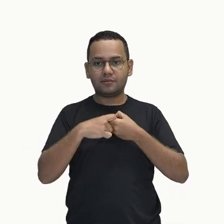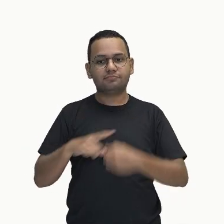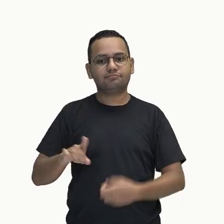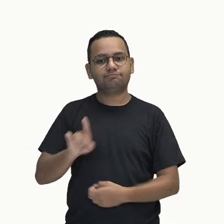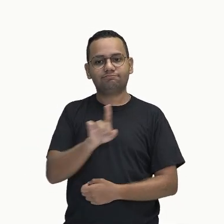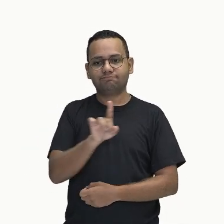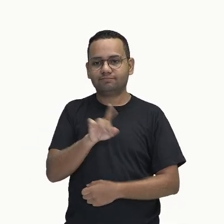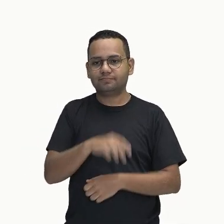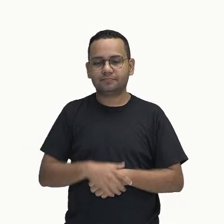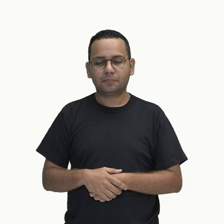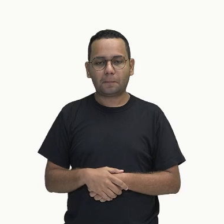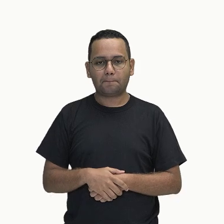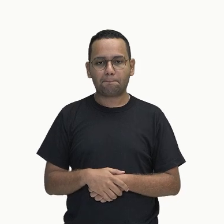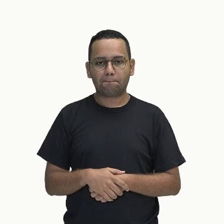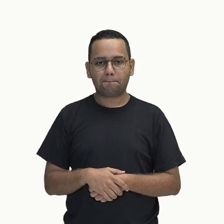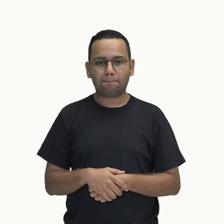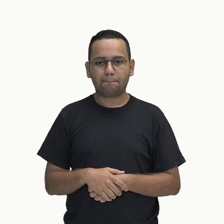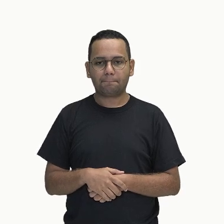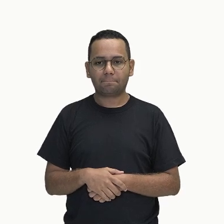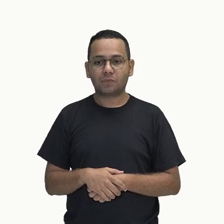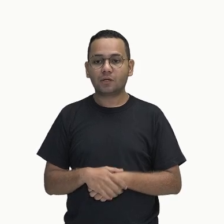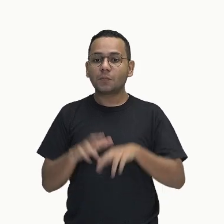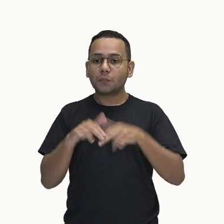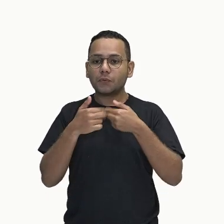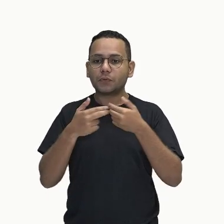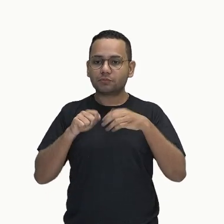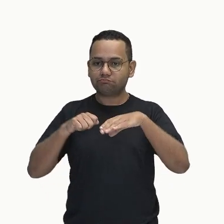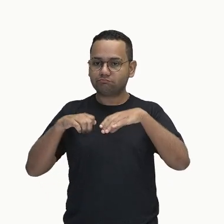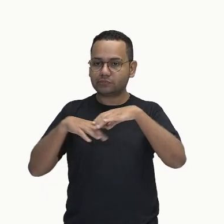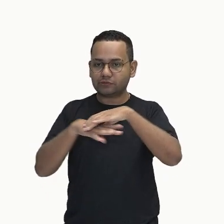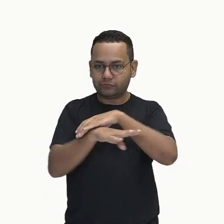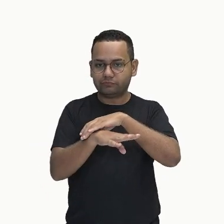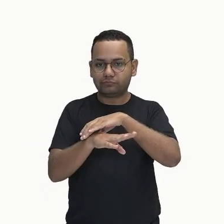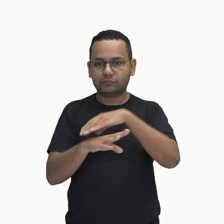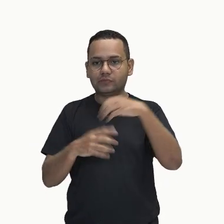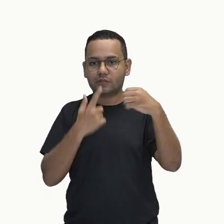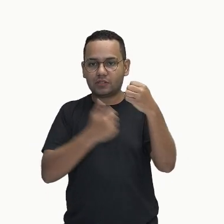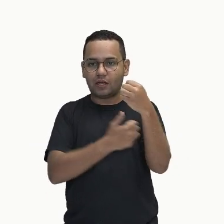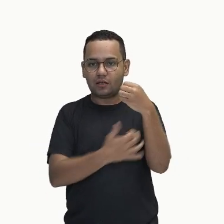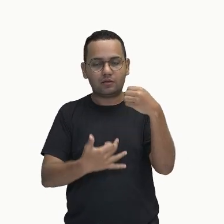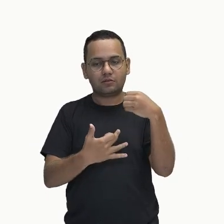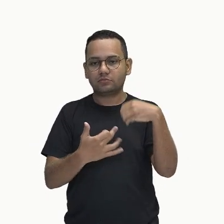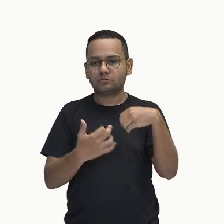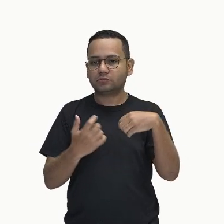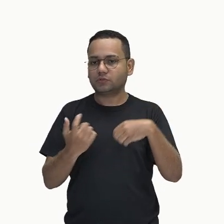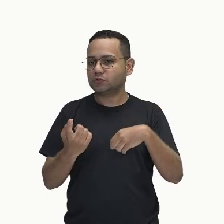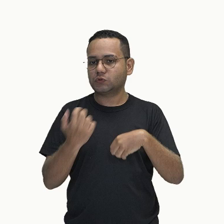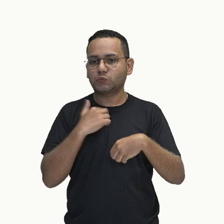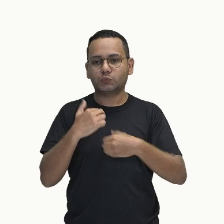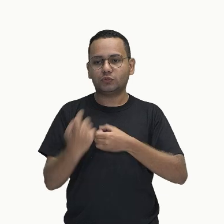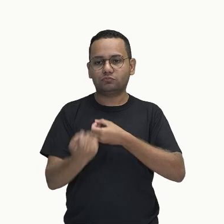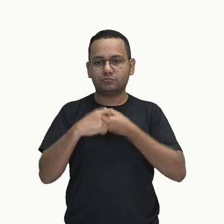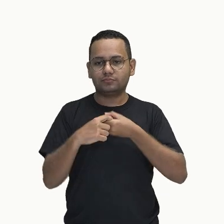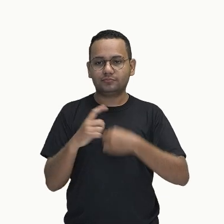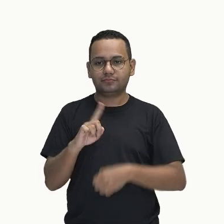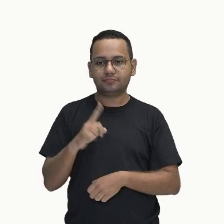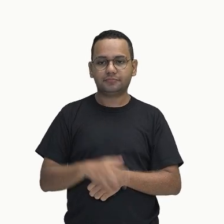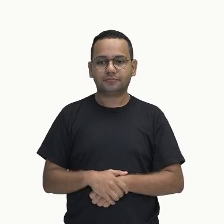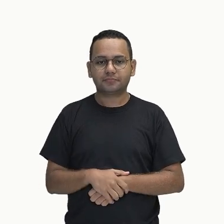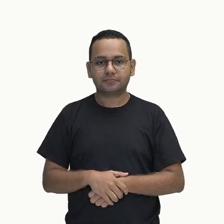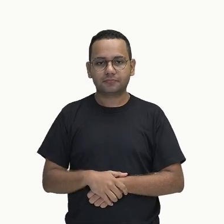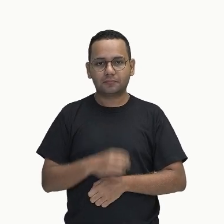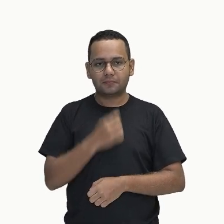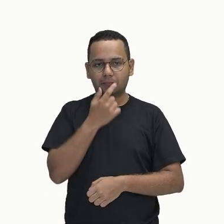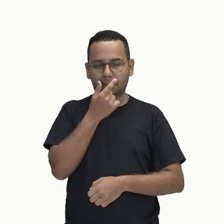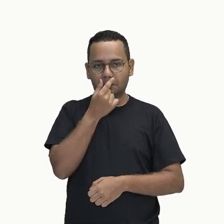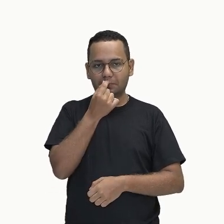Então, a partir do momento que o sangue passa, ele não tem como voltar, certo? E vamos para as